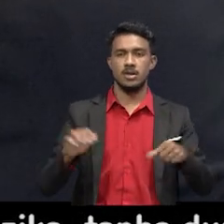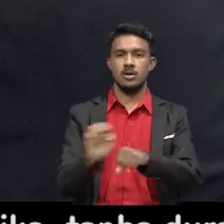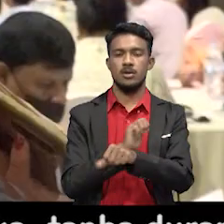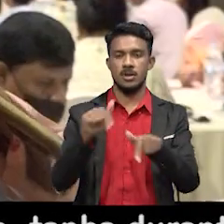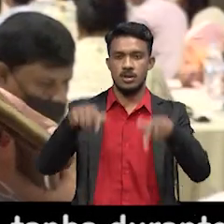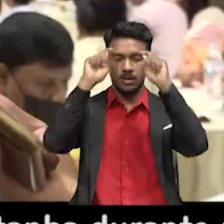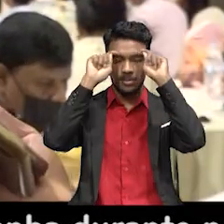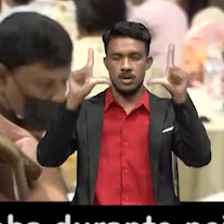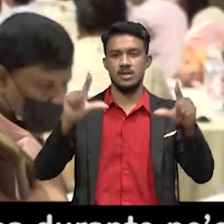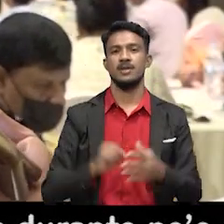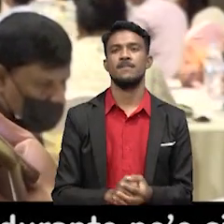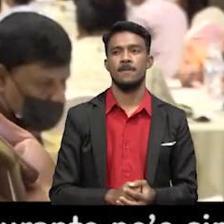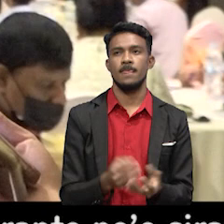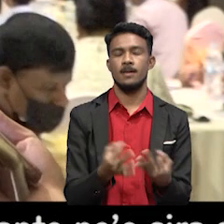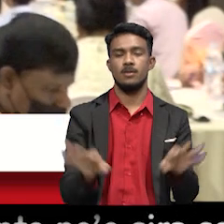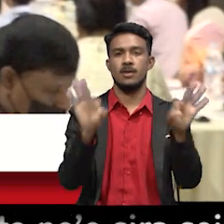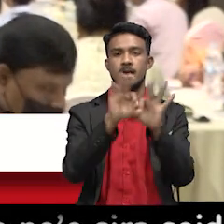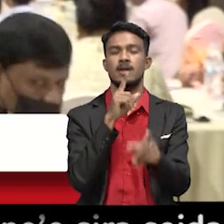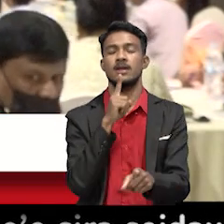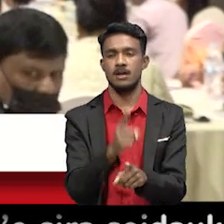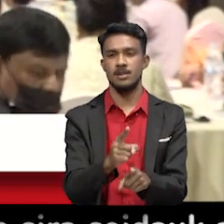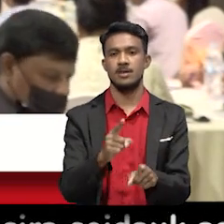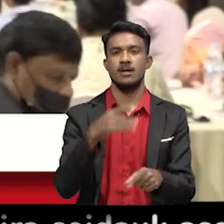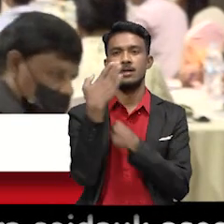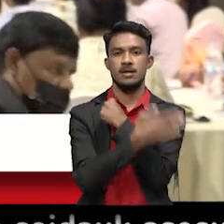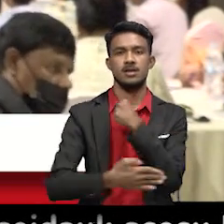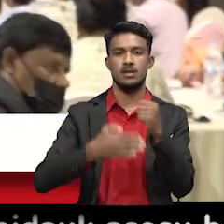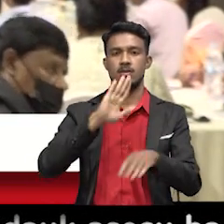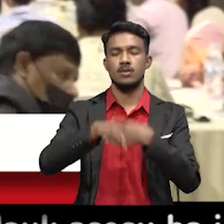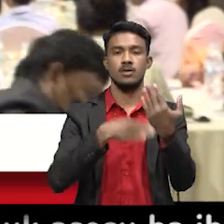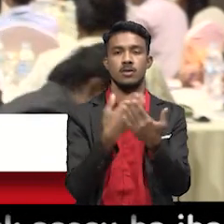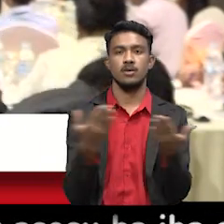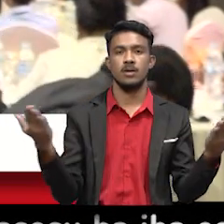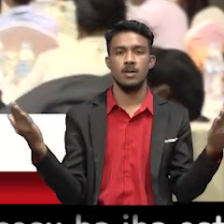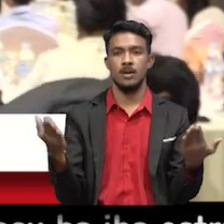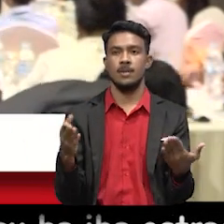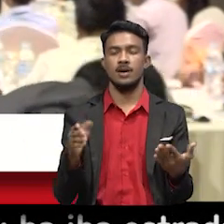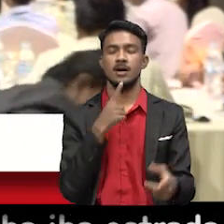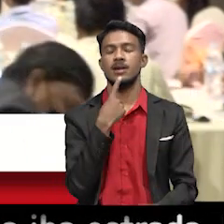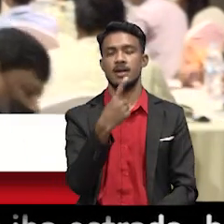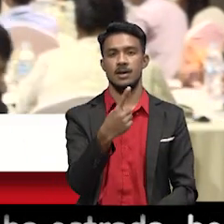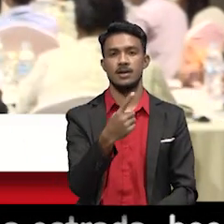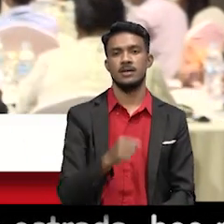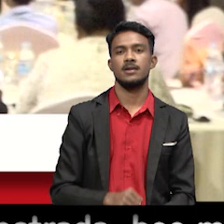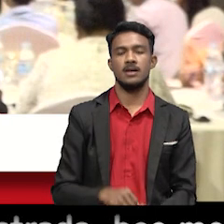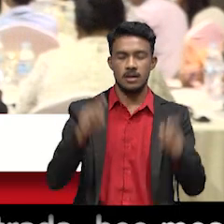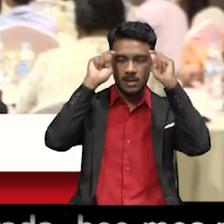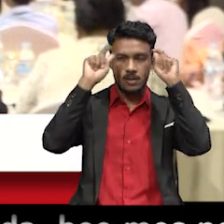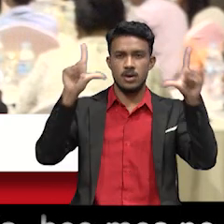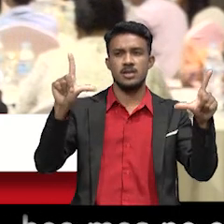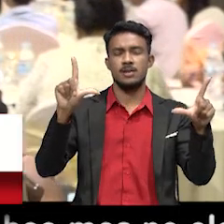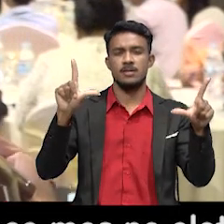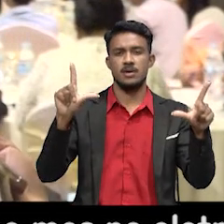Dine importante tetebes ba nasaun no tutu, nebem apa signifika hatak Timor-Leste mos tenggi